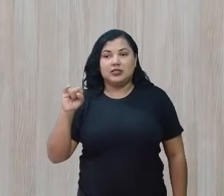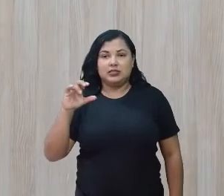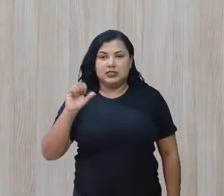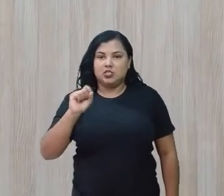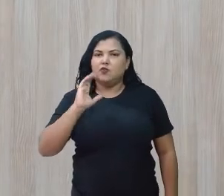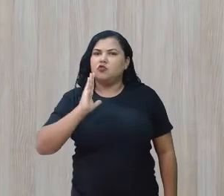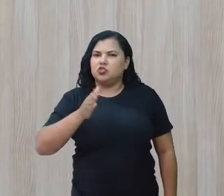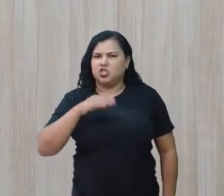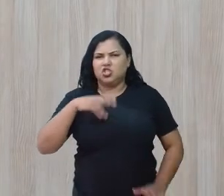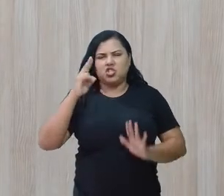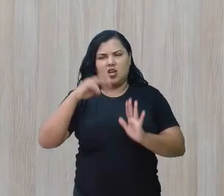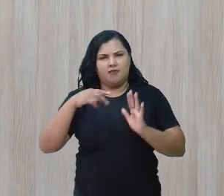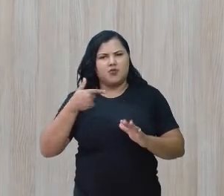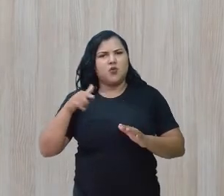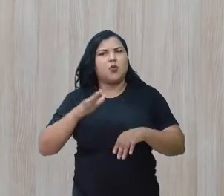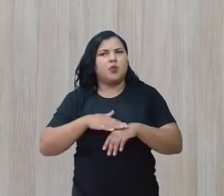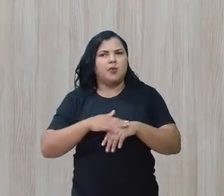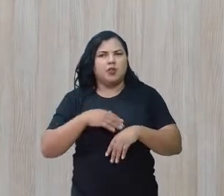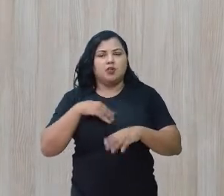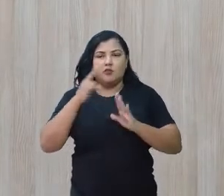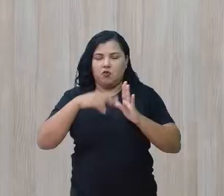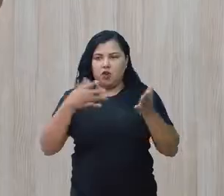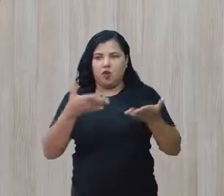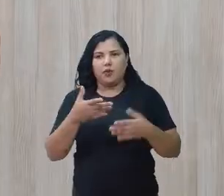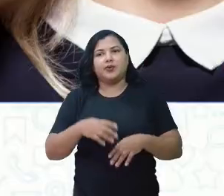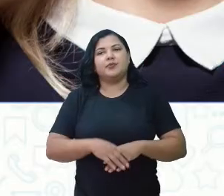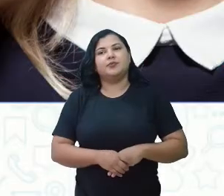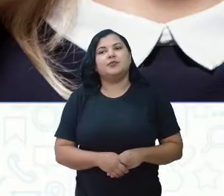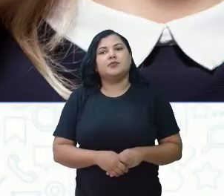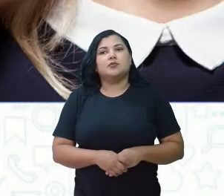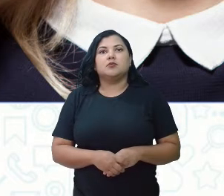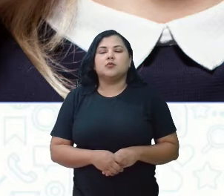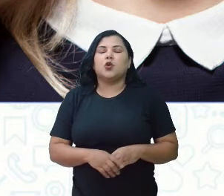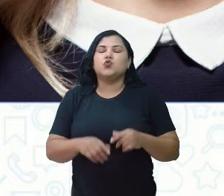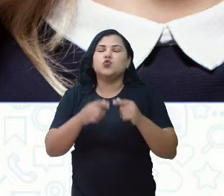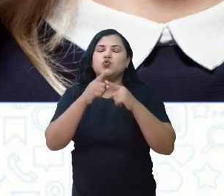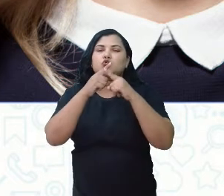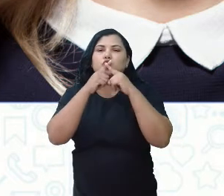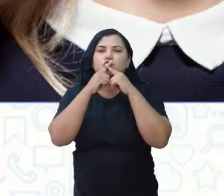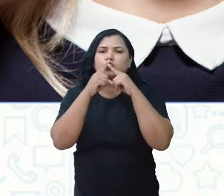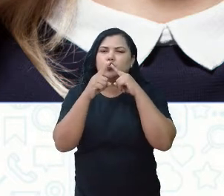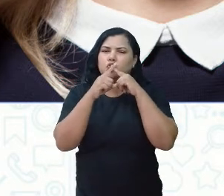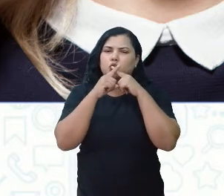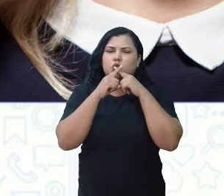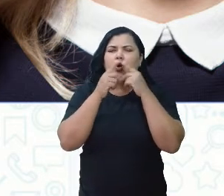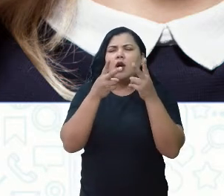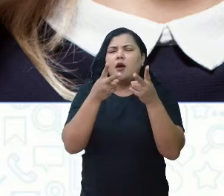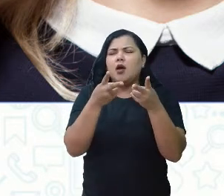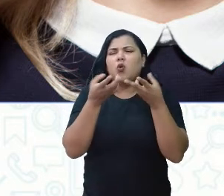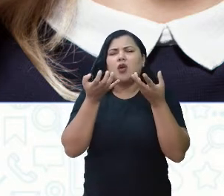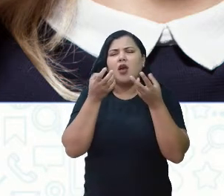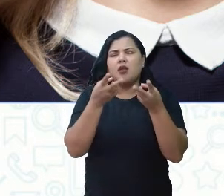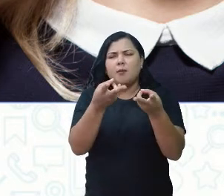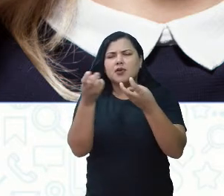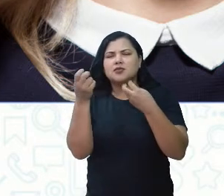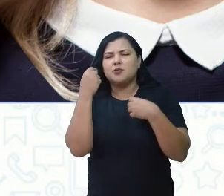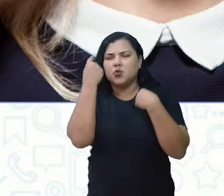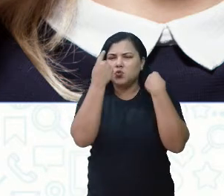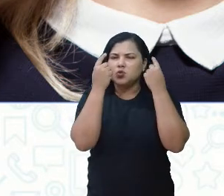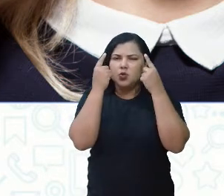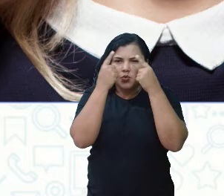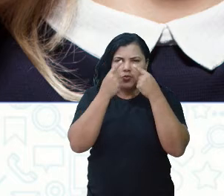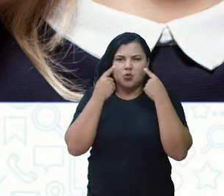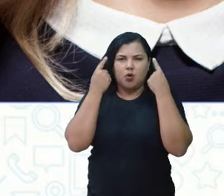em algum lugar e a gente vai ler agora. Ó, juro, deixe ver os olhos, Capitu. Tinha me lembrado